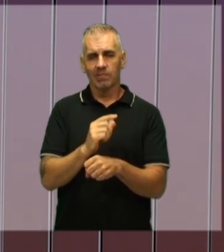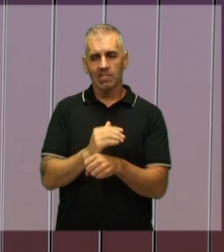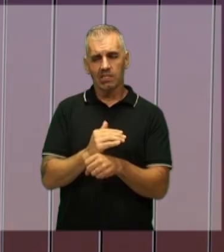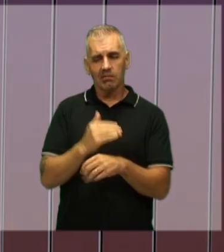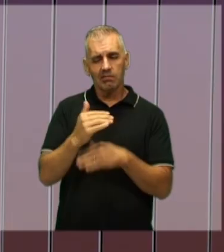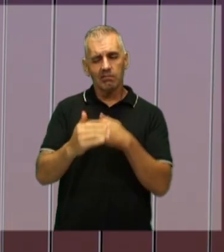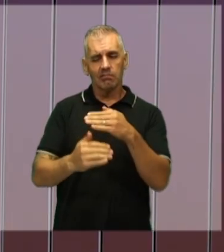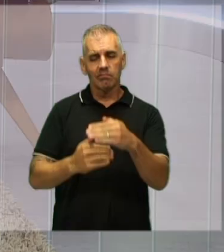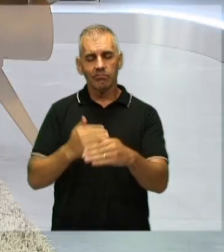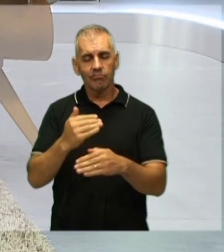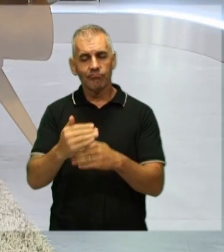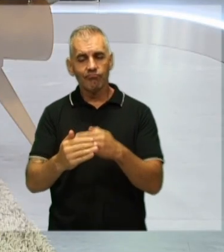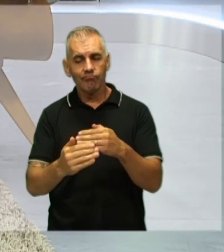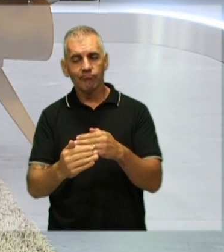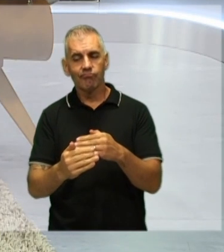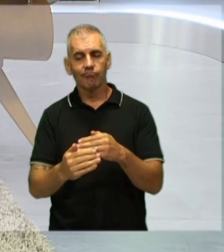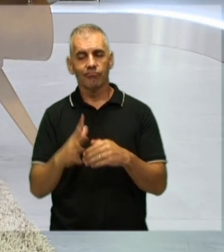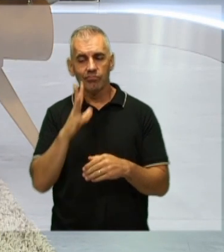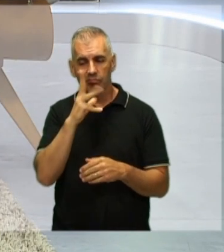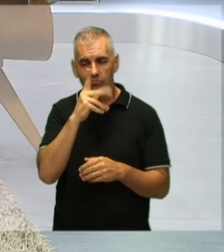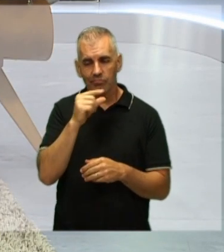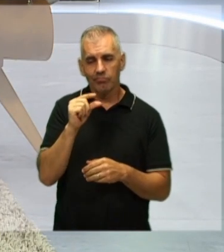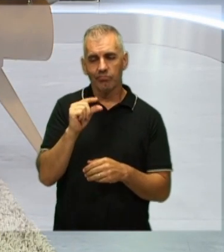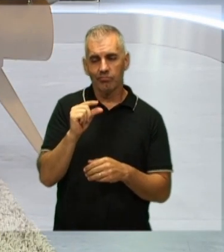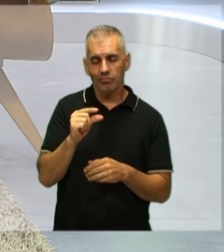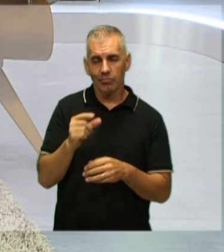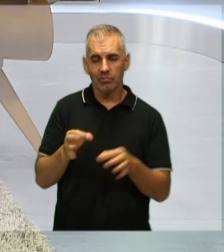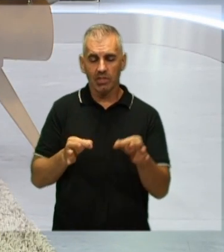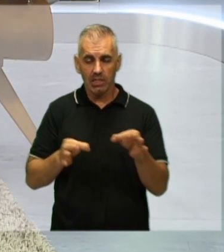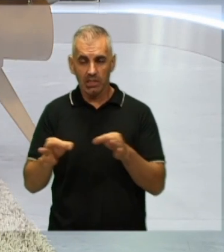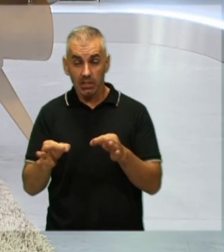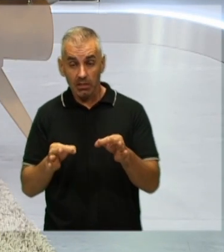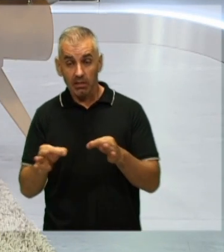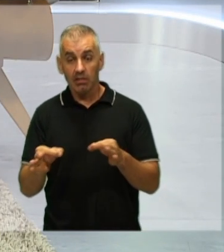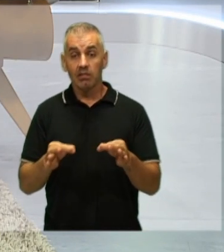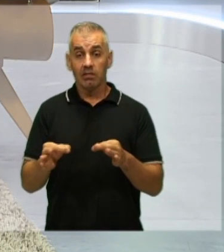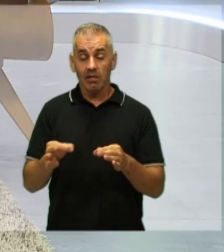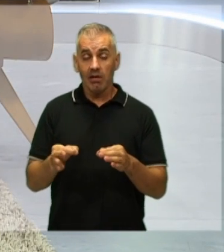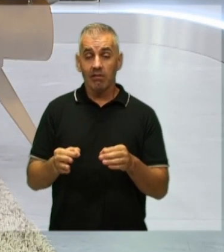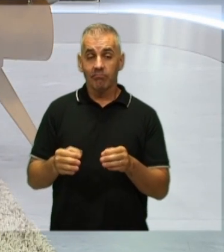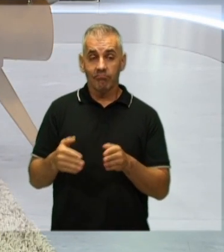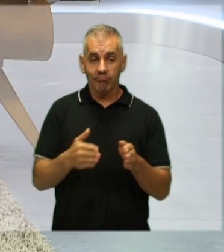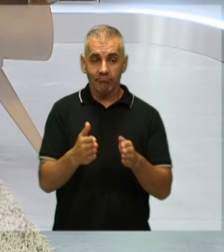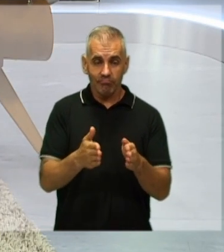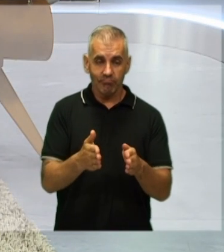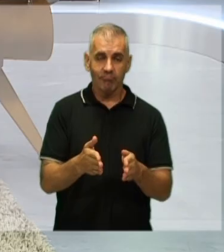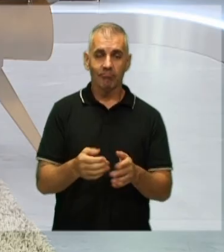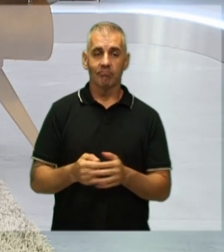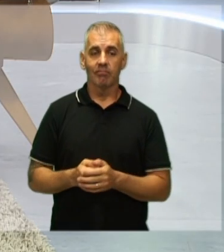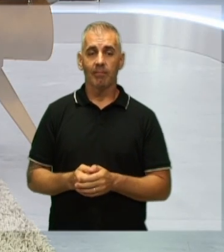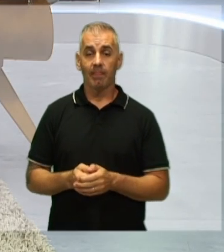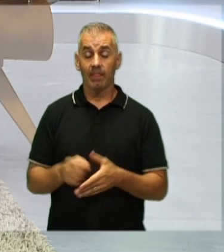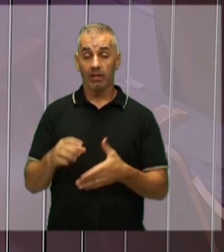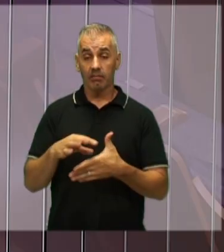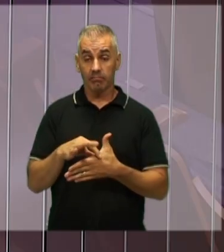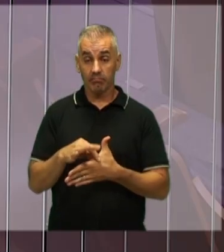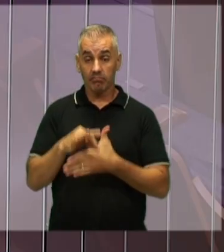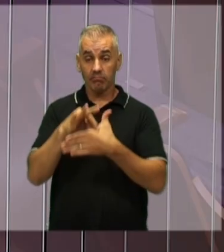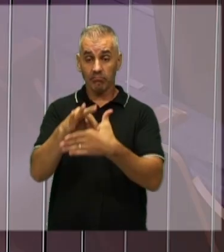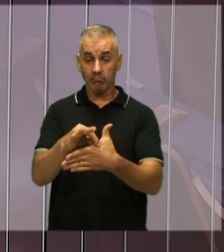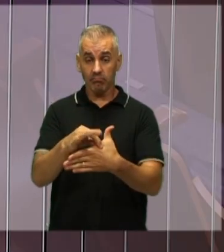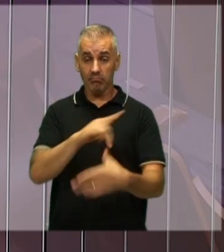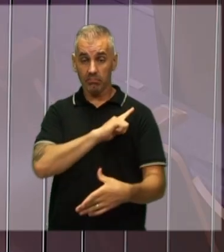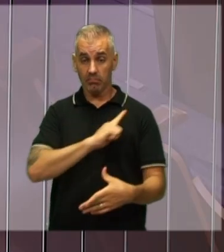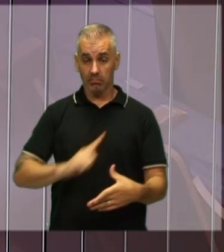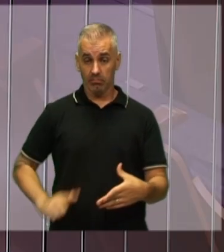para rodar debaixo da ponte aí e as coisas entrar no eixo e se encaminhar bem aqui para nós. Como líder do governo na Câmara, o senhor